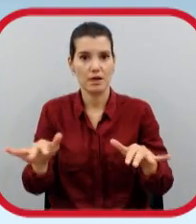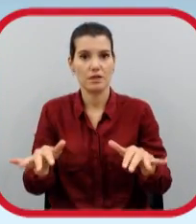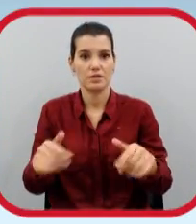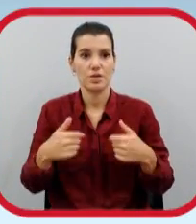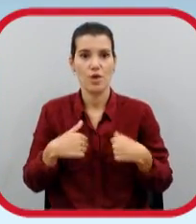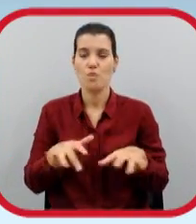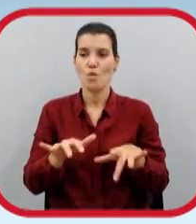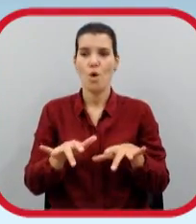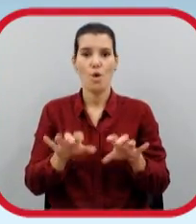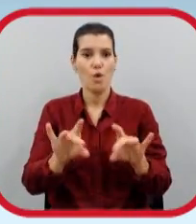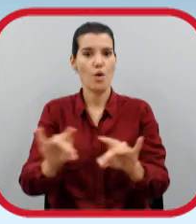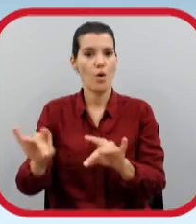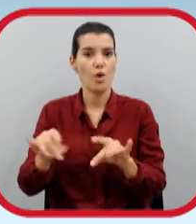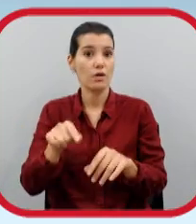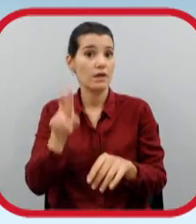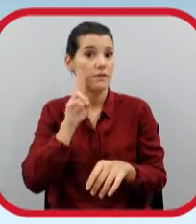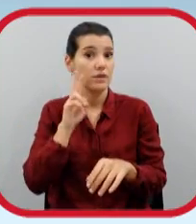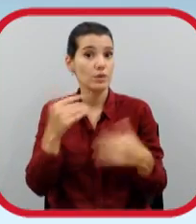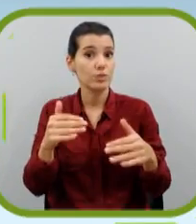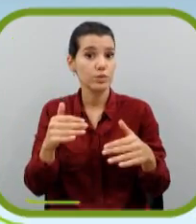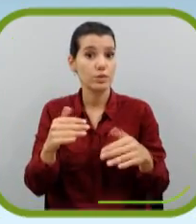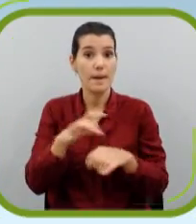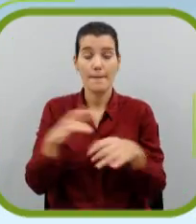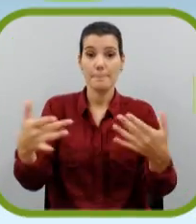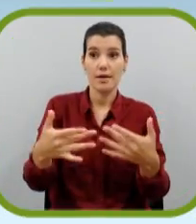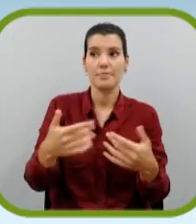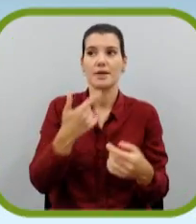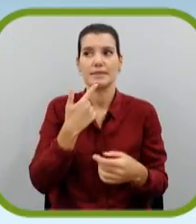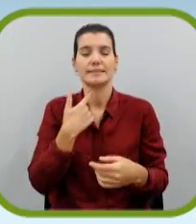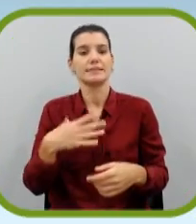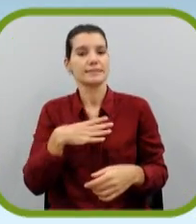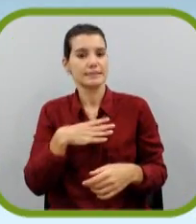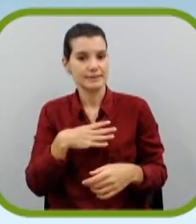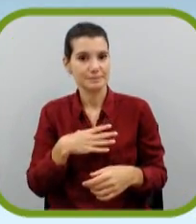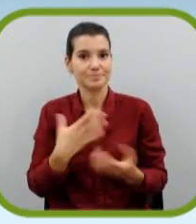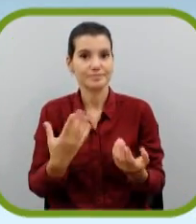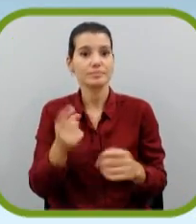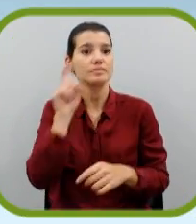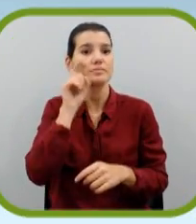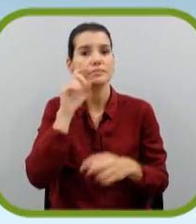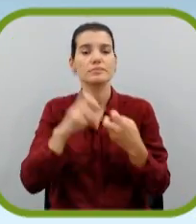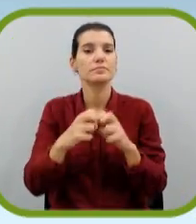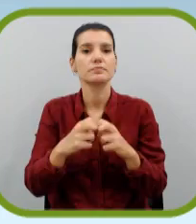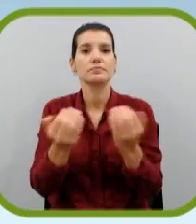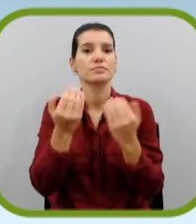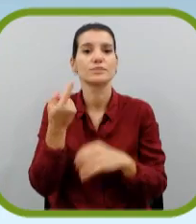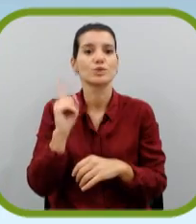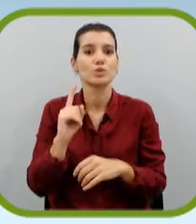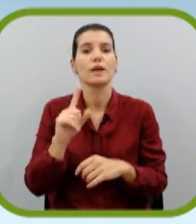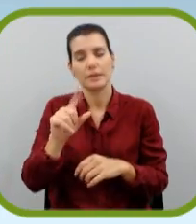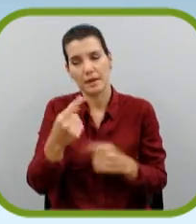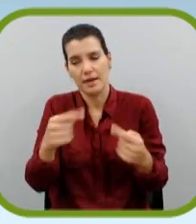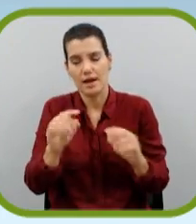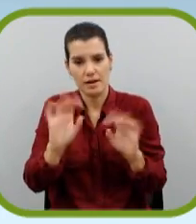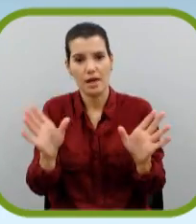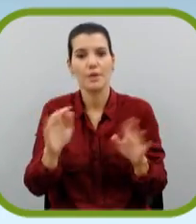próprios sistemas informáticos em si, a nossa possibilidade de os usar, tem imenso valor, e isso quando a pandemia viu-se. O problema da segurança na pandemia não foi um